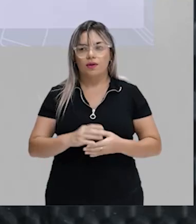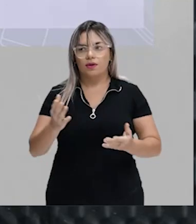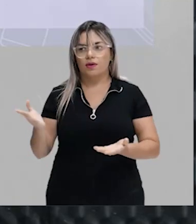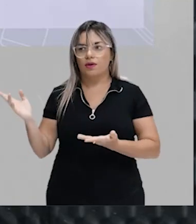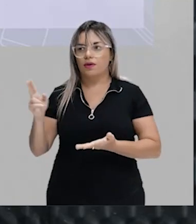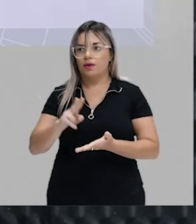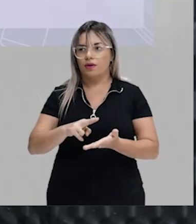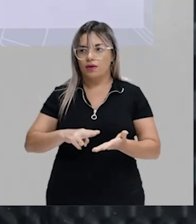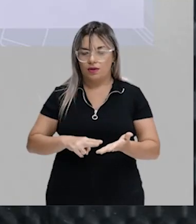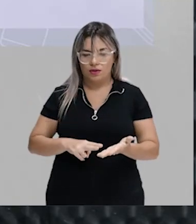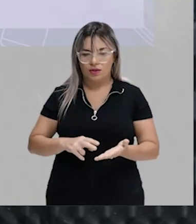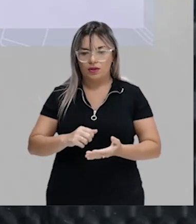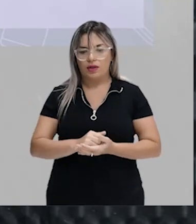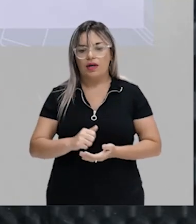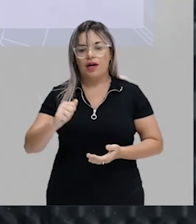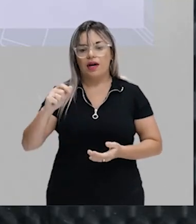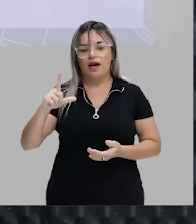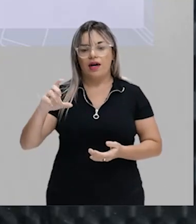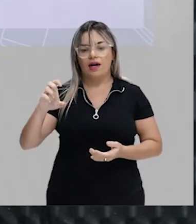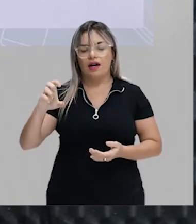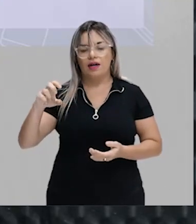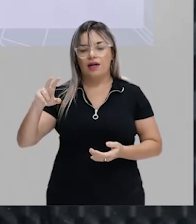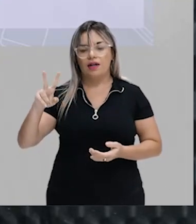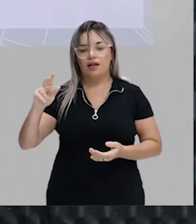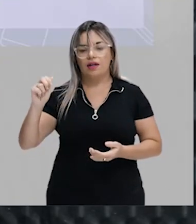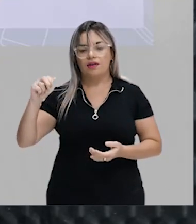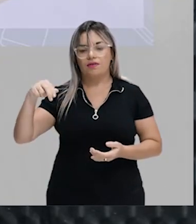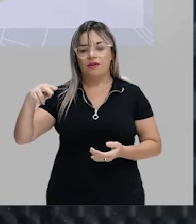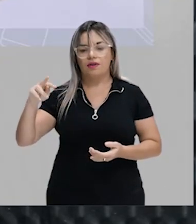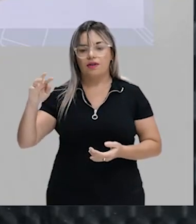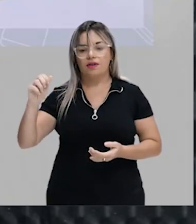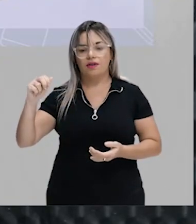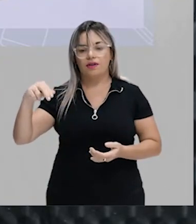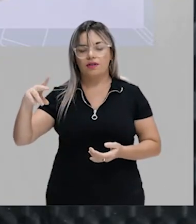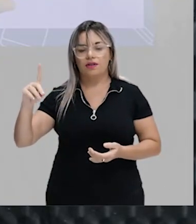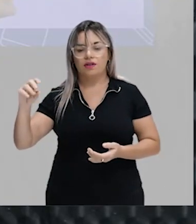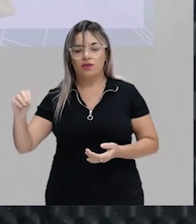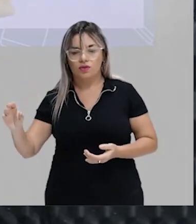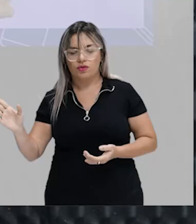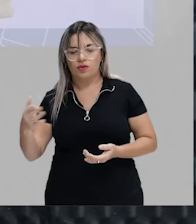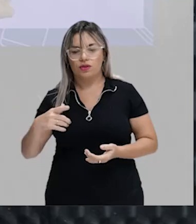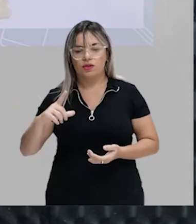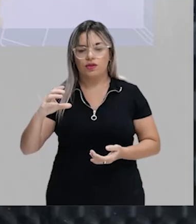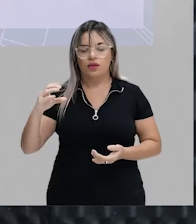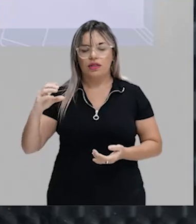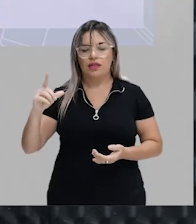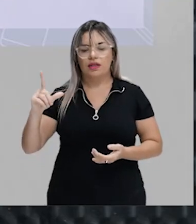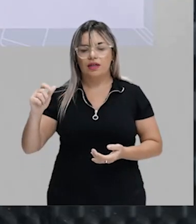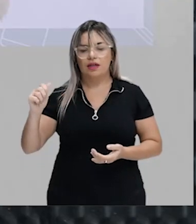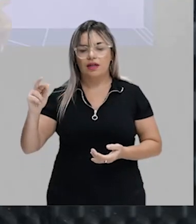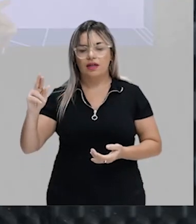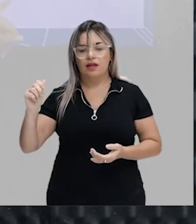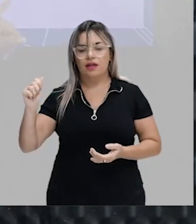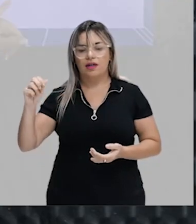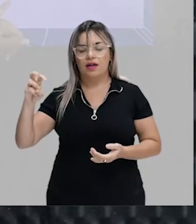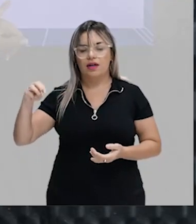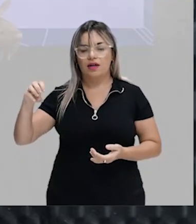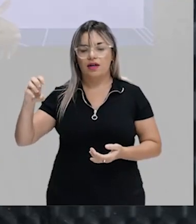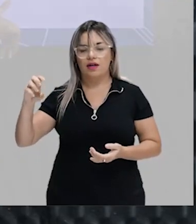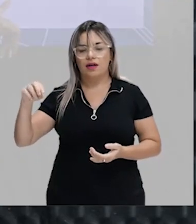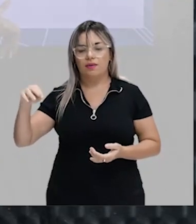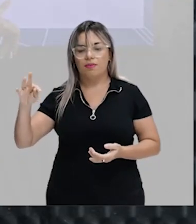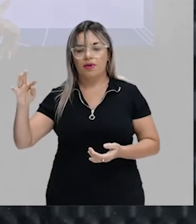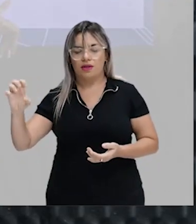alevantando claramente, feito peito, cobiça, fama, atiça. Observe